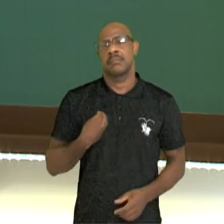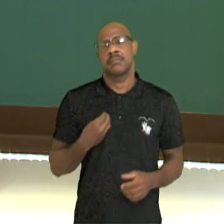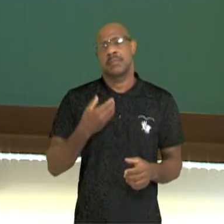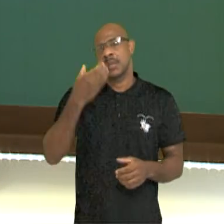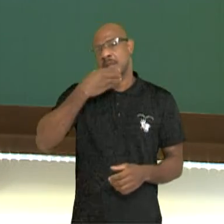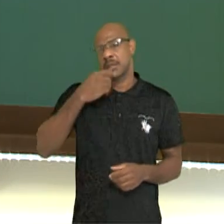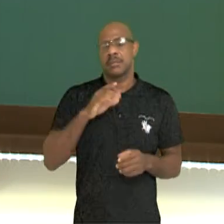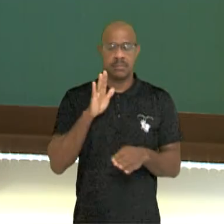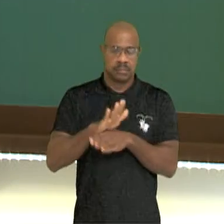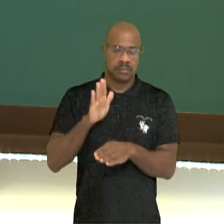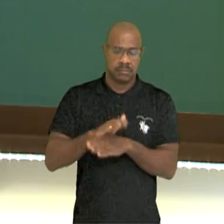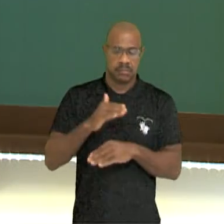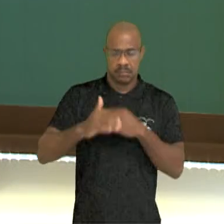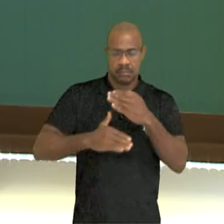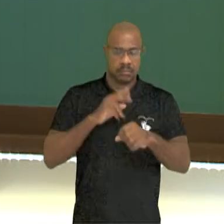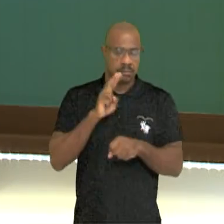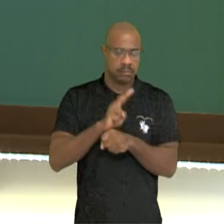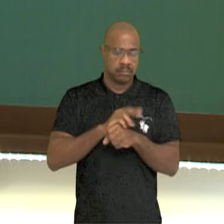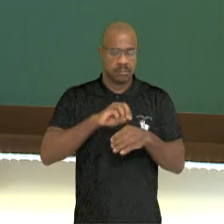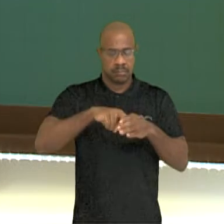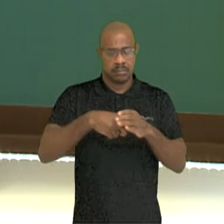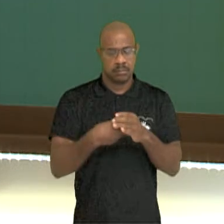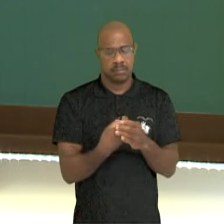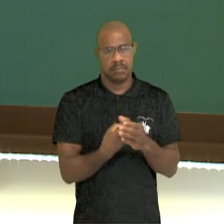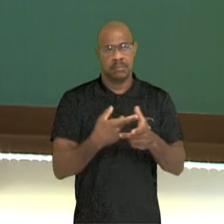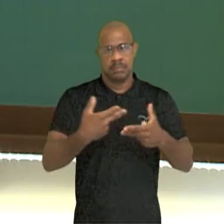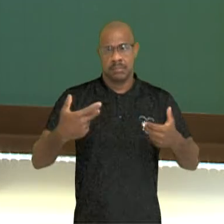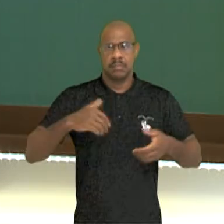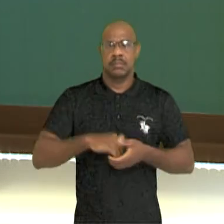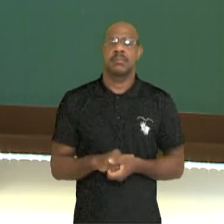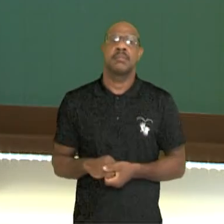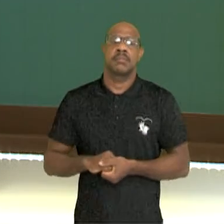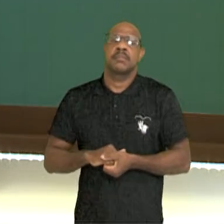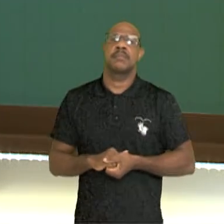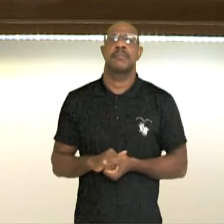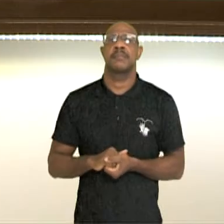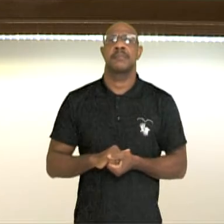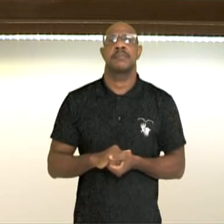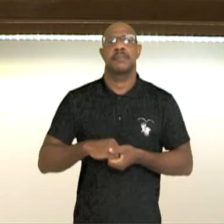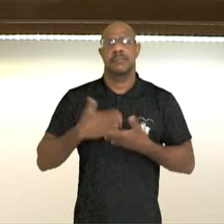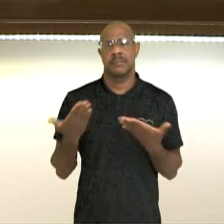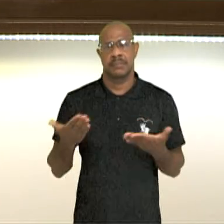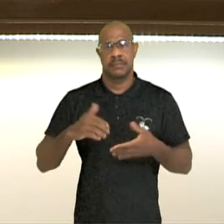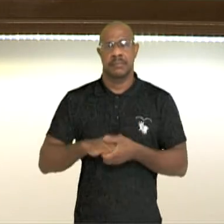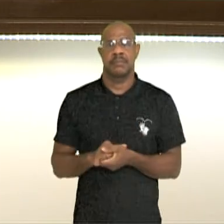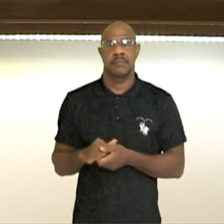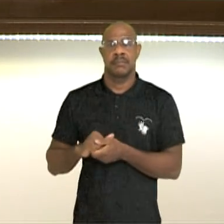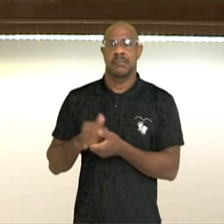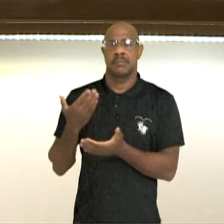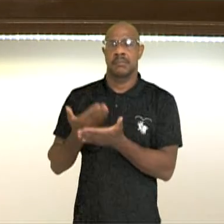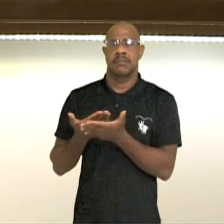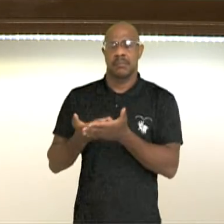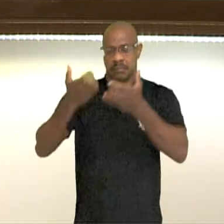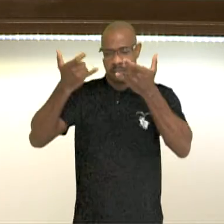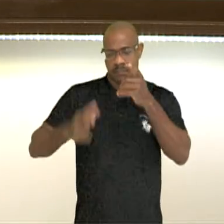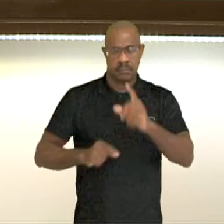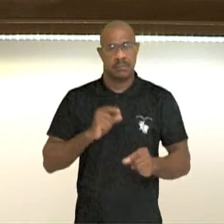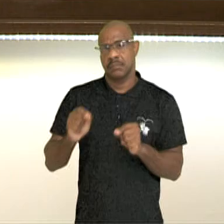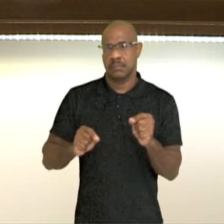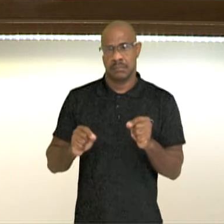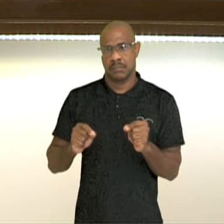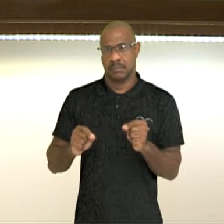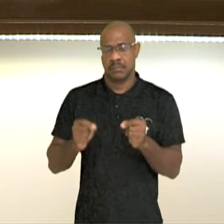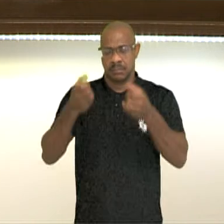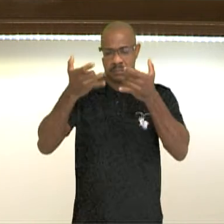vão contribuir para a garantia dessa espécie, certo? Deste grupo. Então, nesta aula nós falamos um pouco sobre o